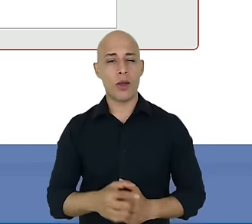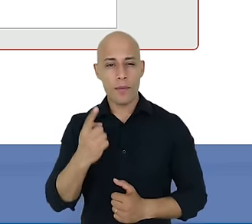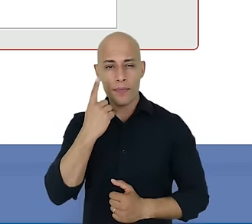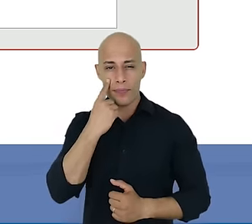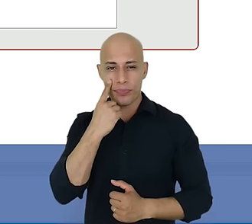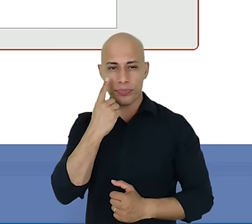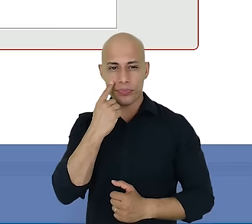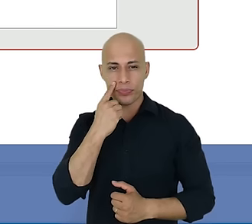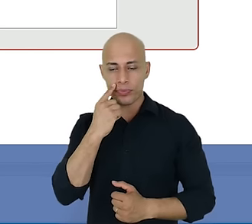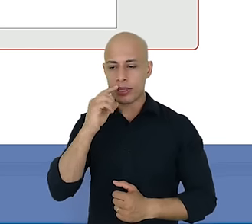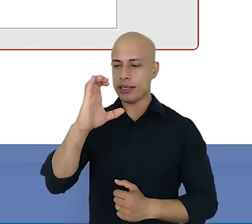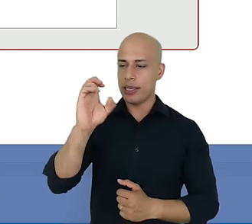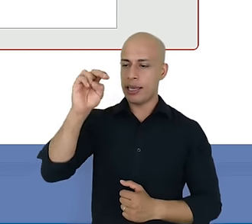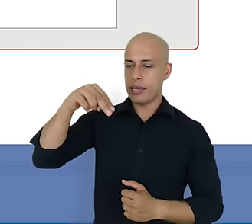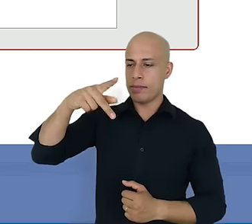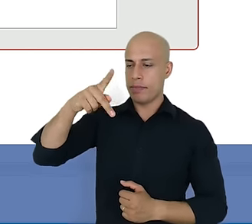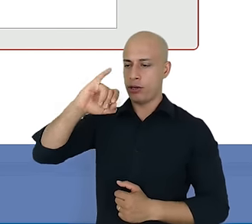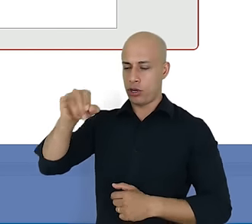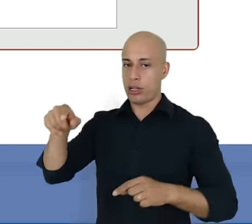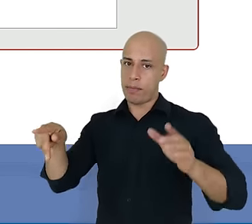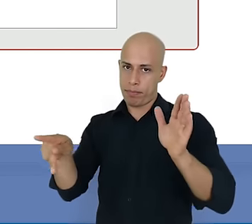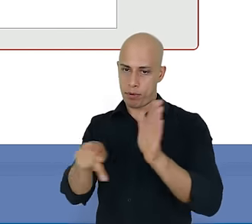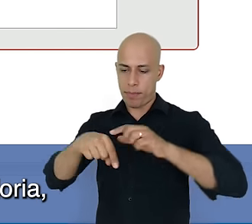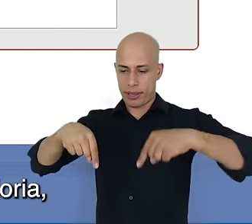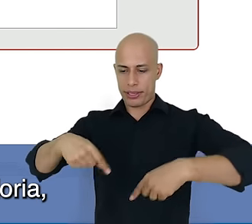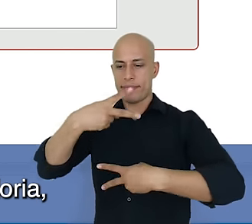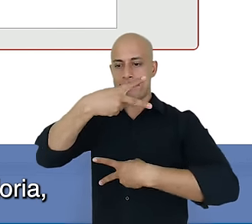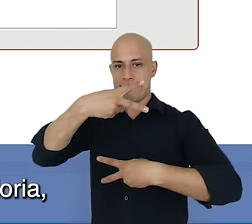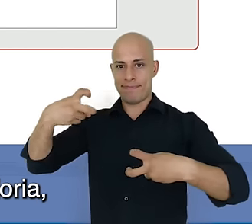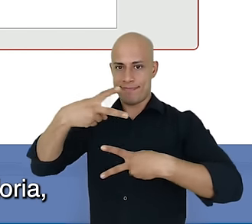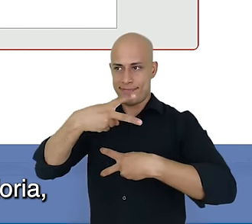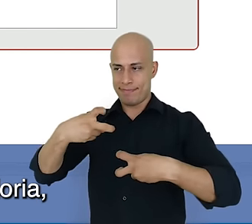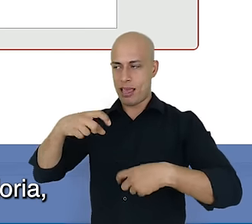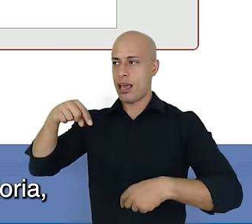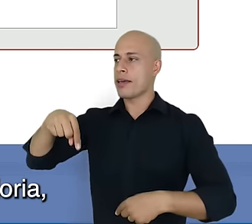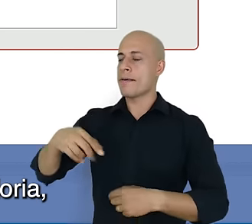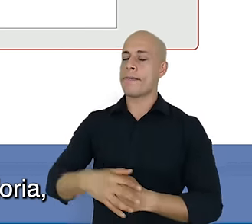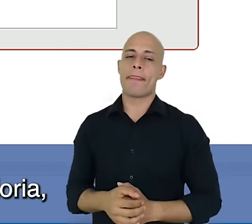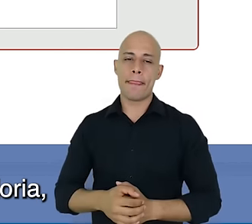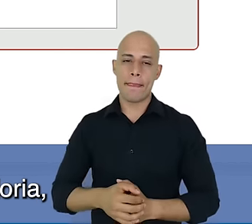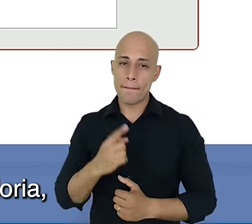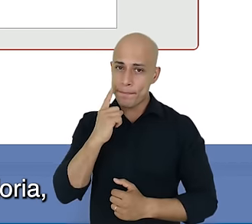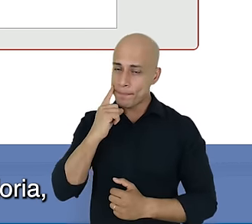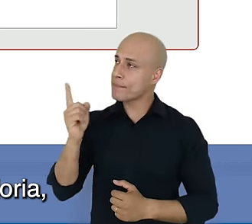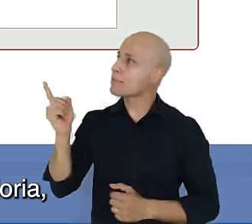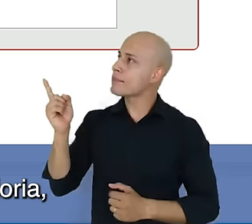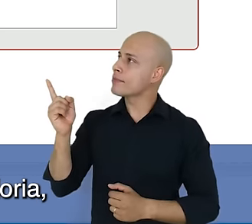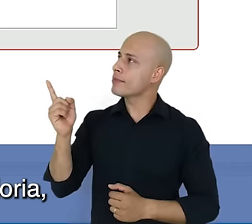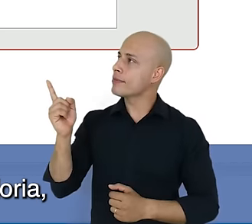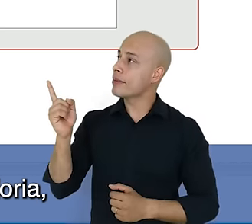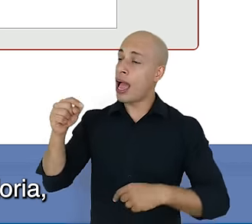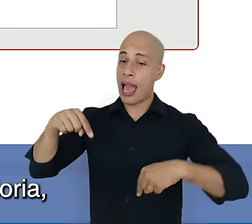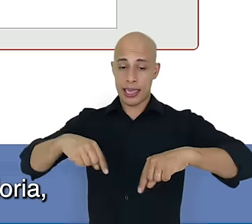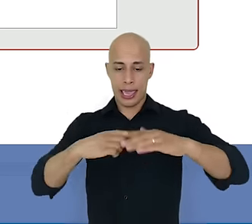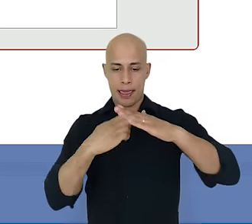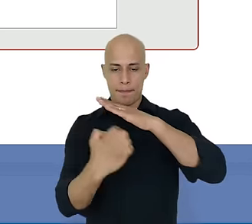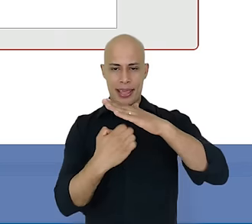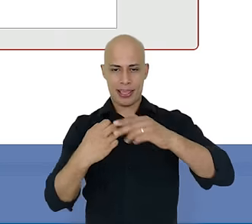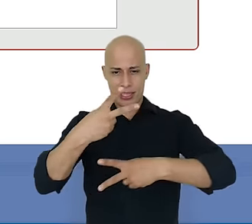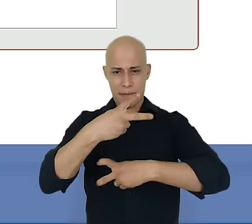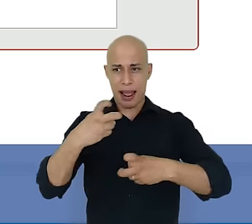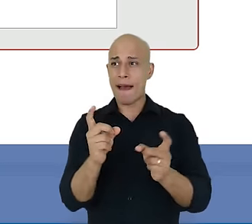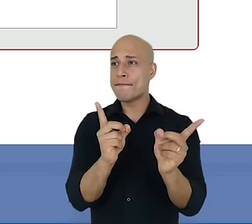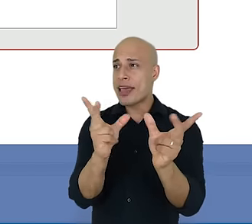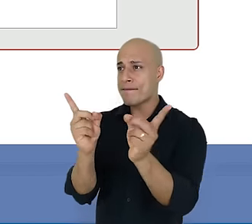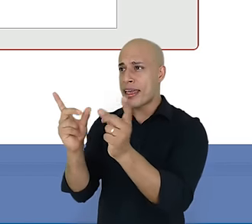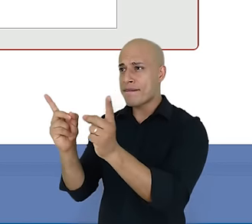eu vou pegar a o CNPJ do sebrai o sebrai não é uma empresa que vende mercadoria Então a